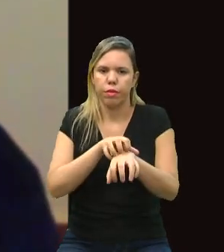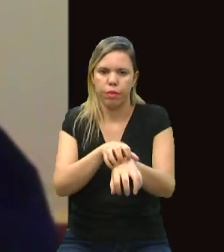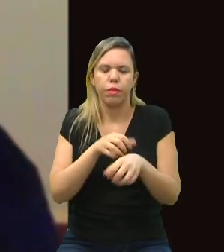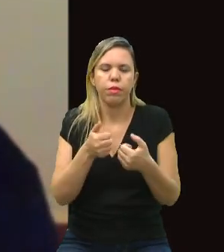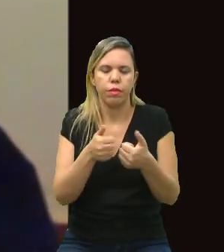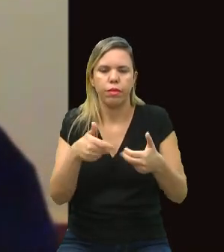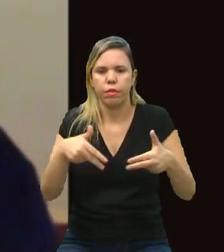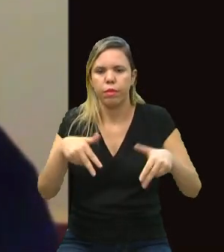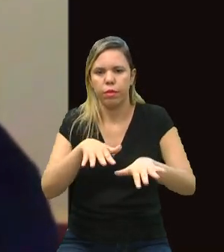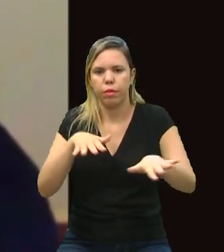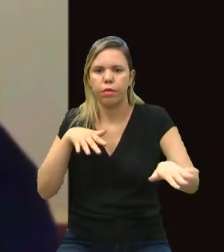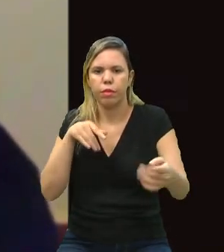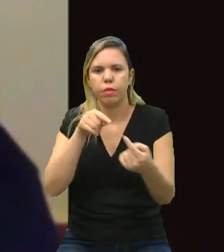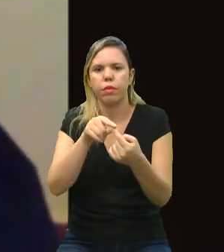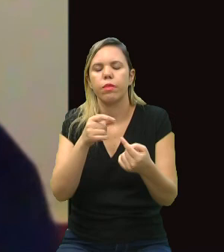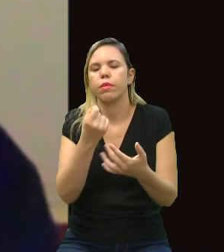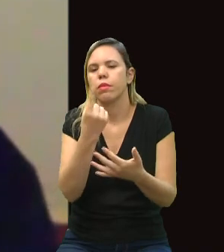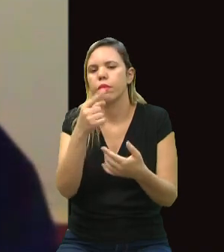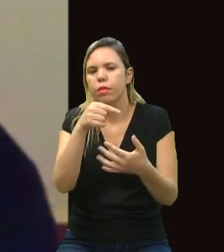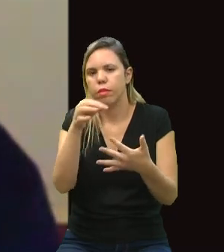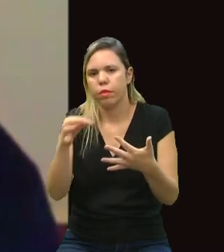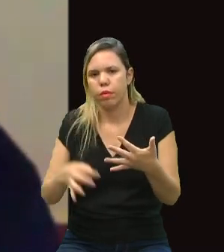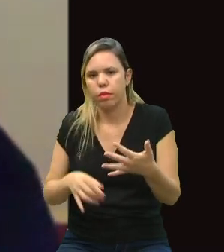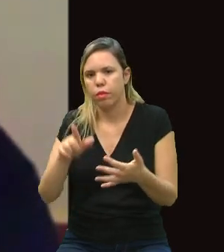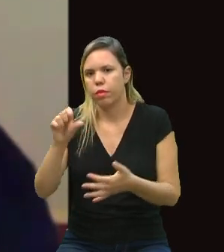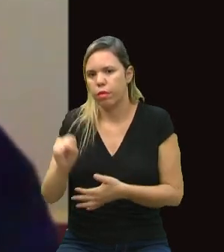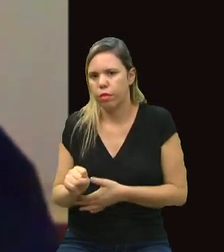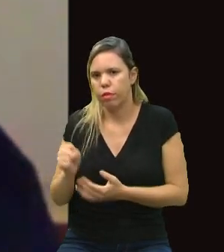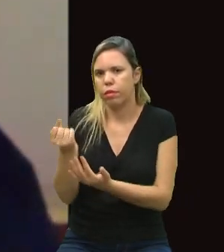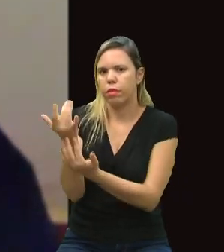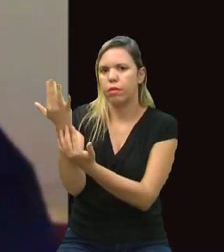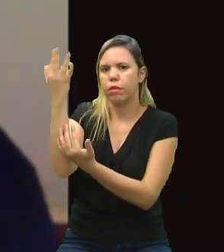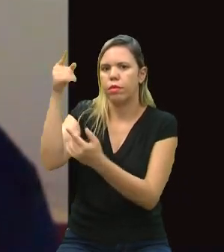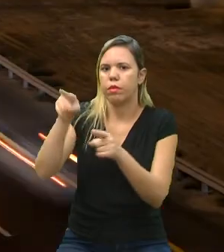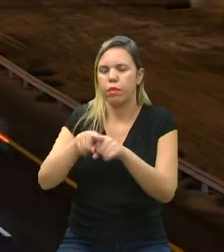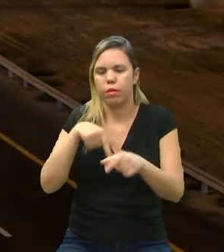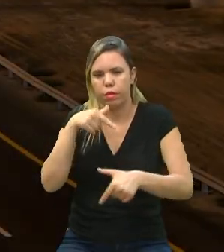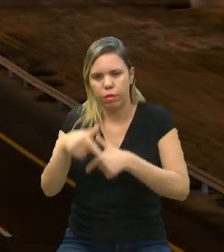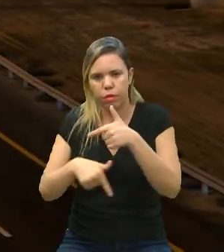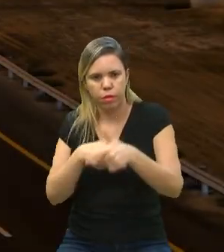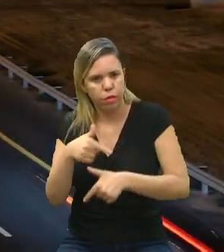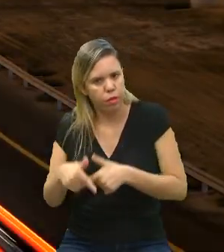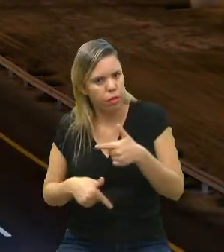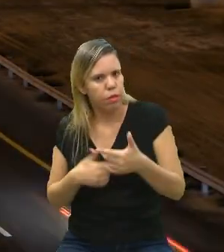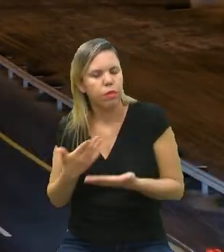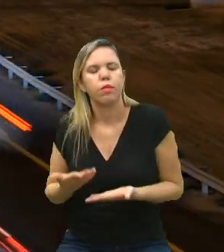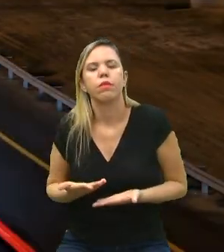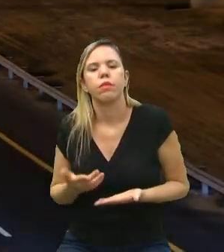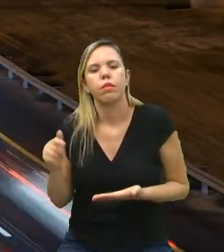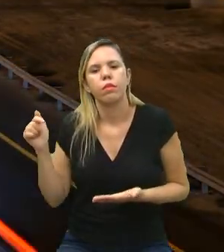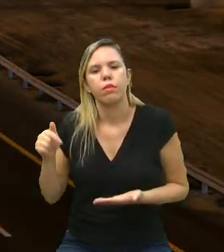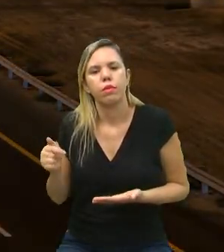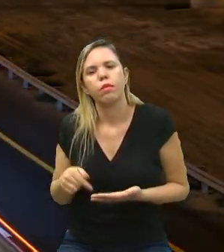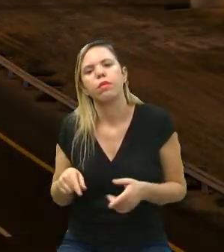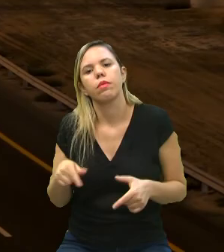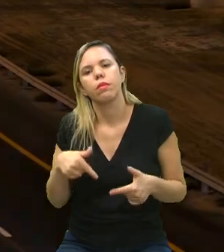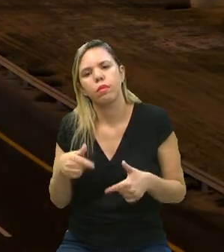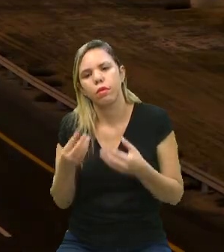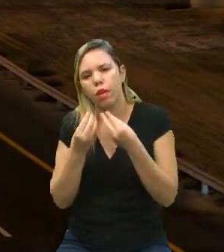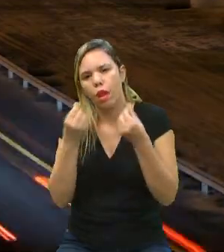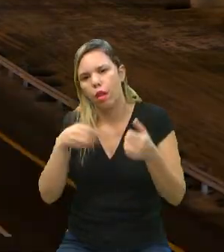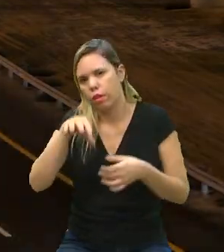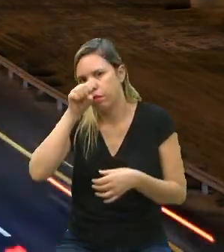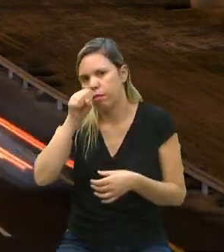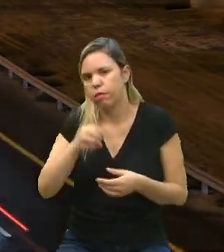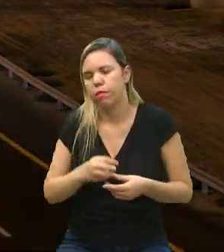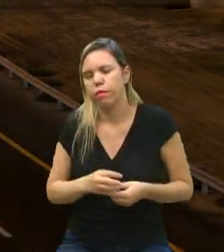estufa também, no âmbito do SEG, mas também trabalha com qualidade do ar, trabalha com mobilidade urbana de baixas emissões,